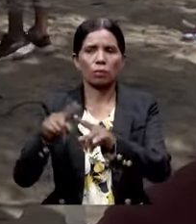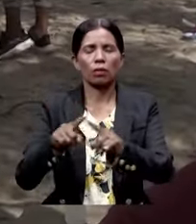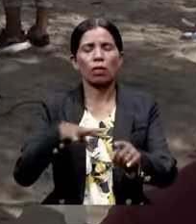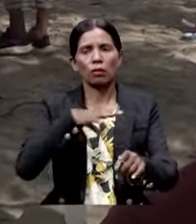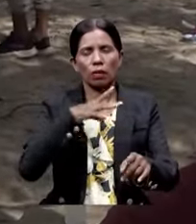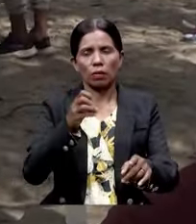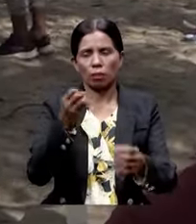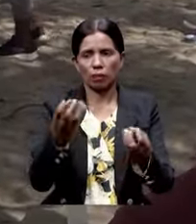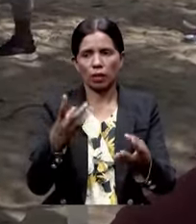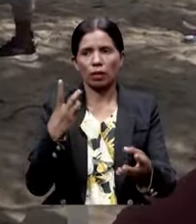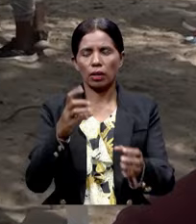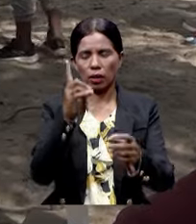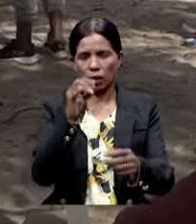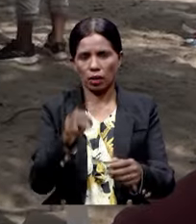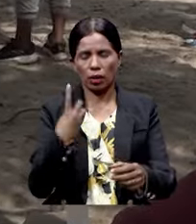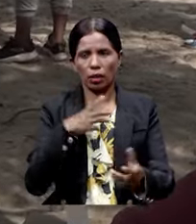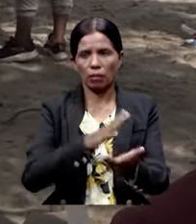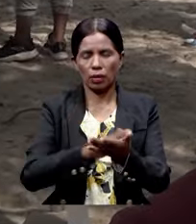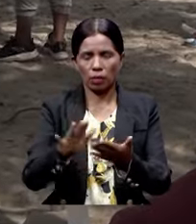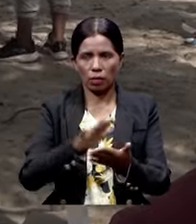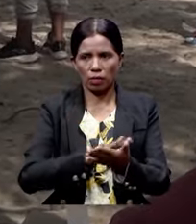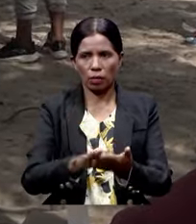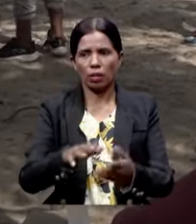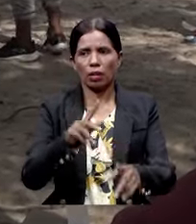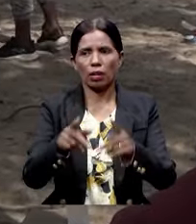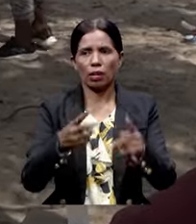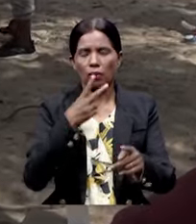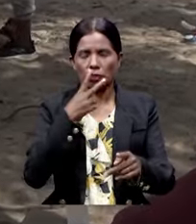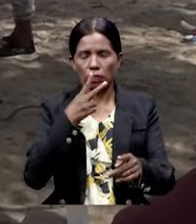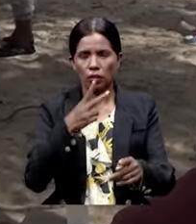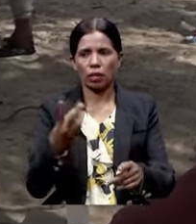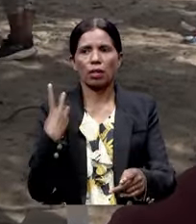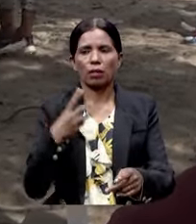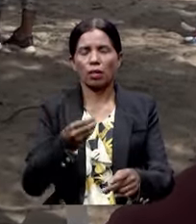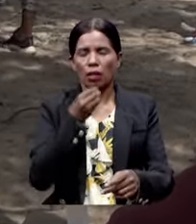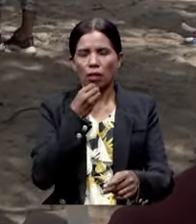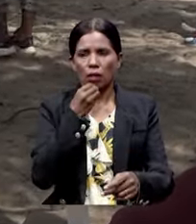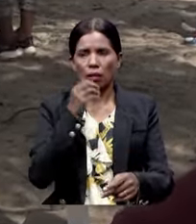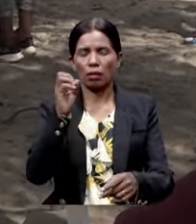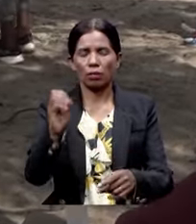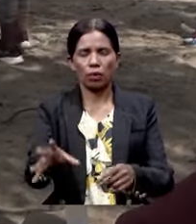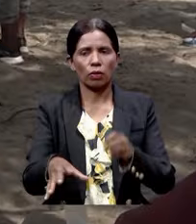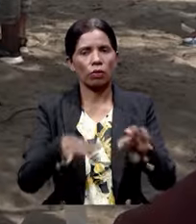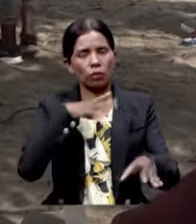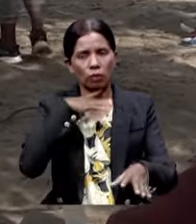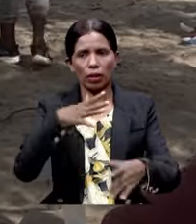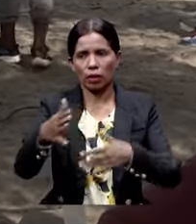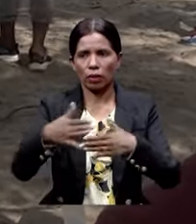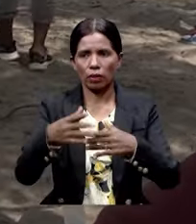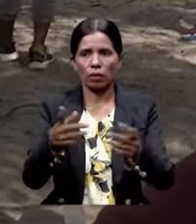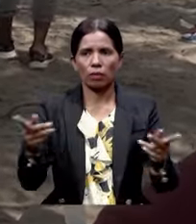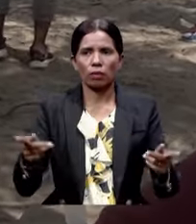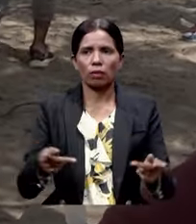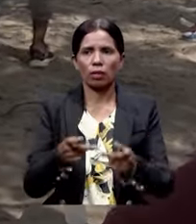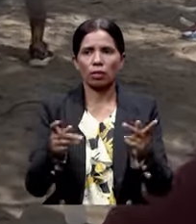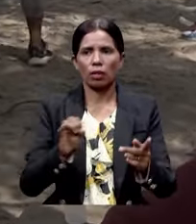barak, itare mesmo hine ami hamos ema fuma cigarro, ema hang, ema soe foer basic fatin fatin